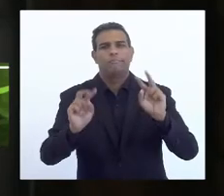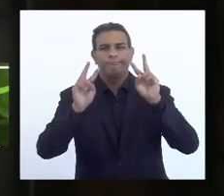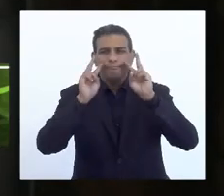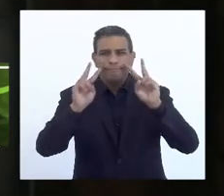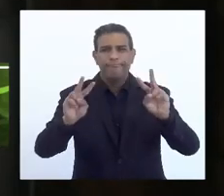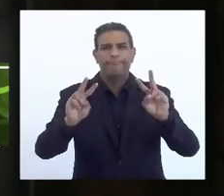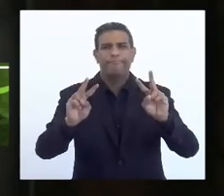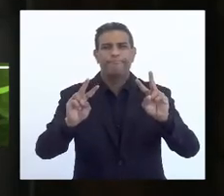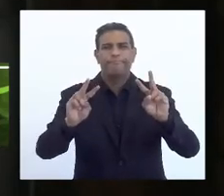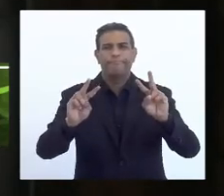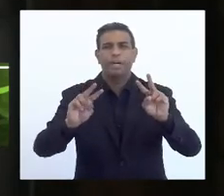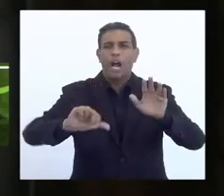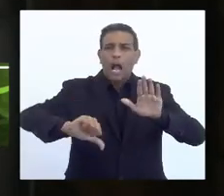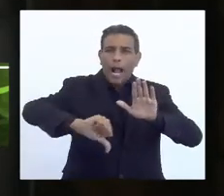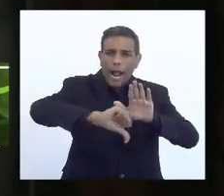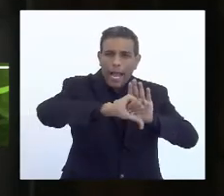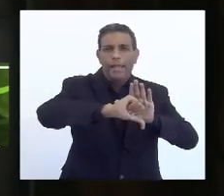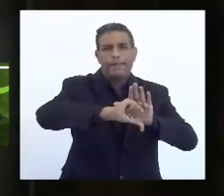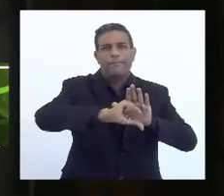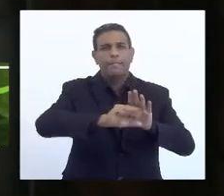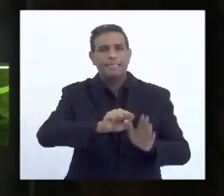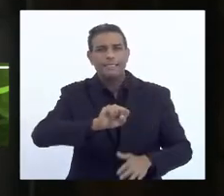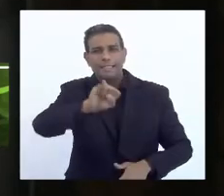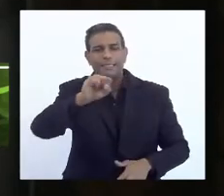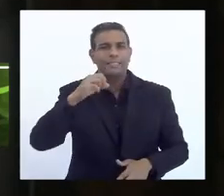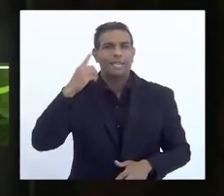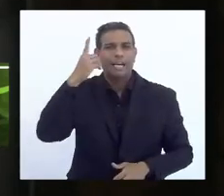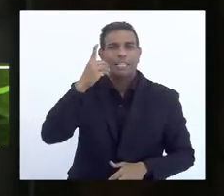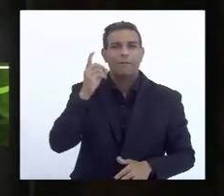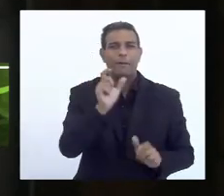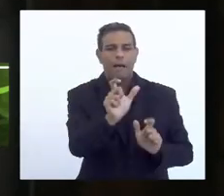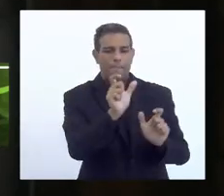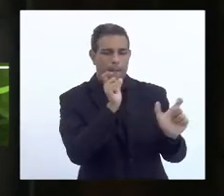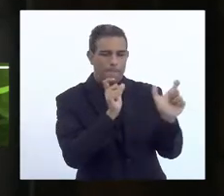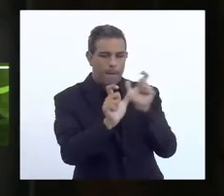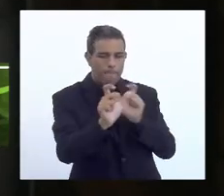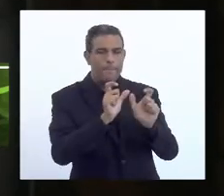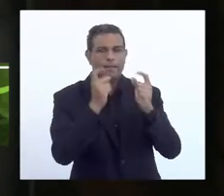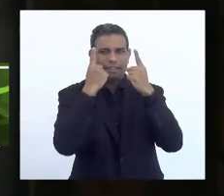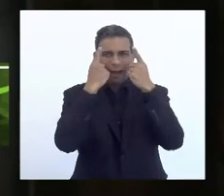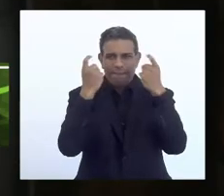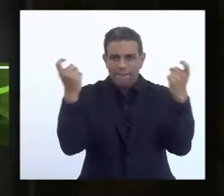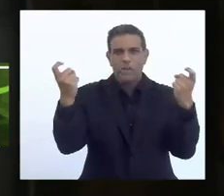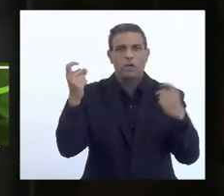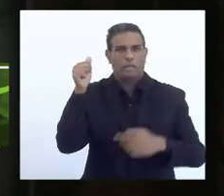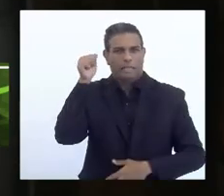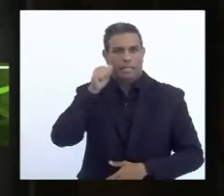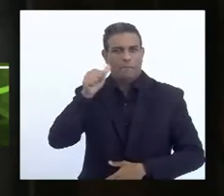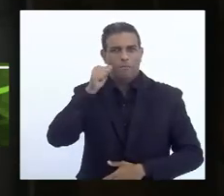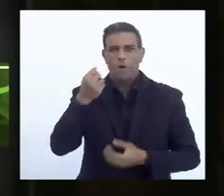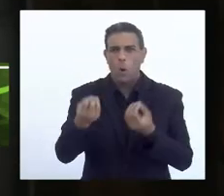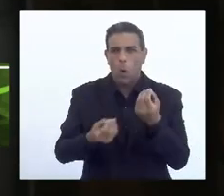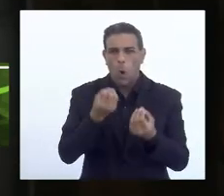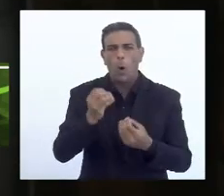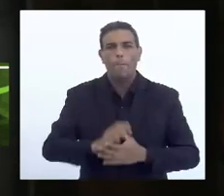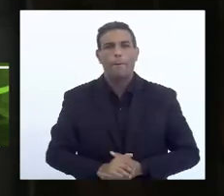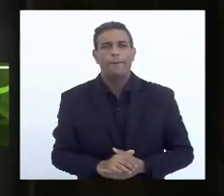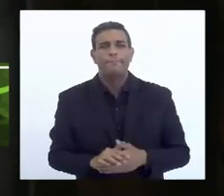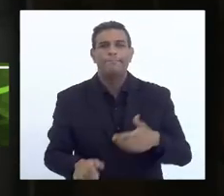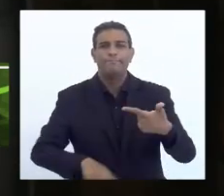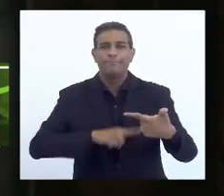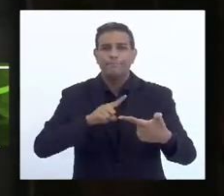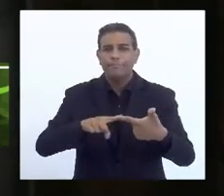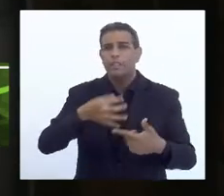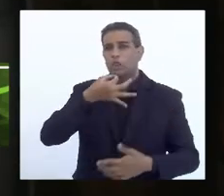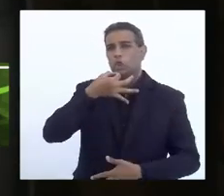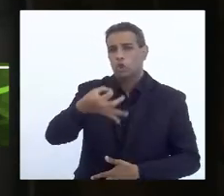caracterizando como quebra de decoro parlamentar a violência à mulher no parlamento. A segunda